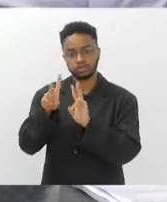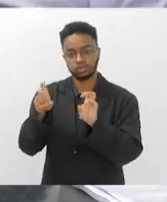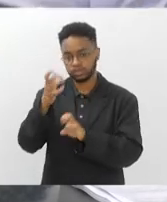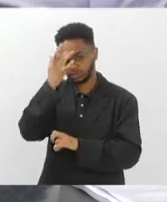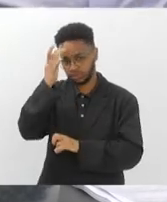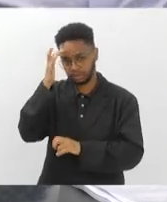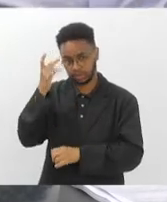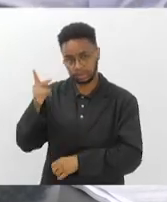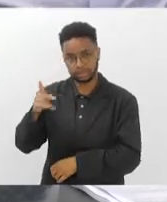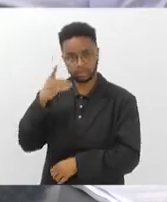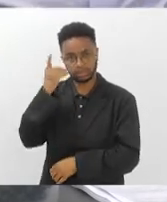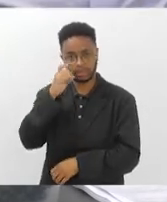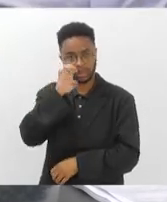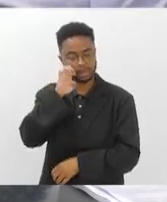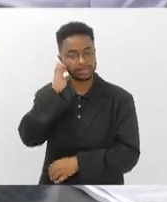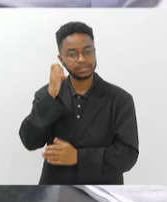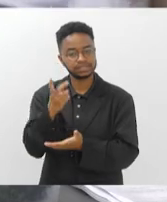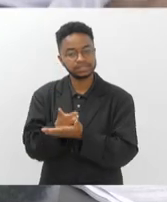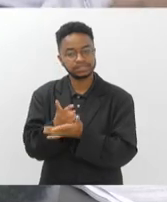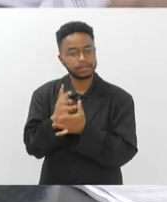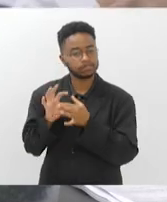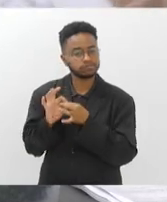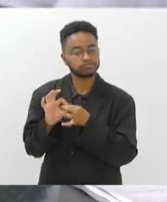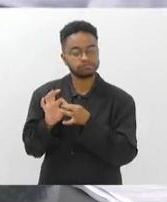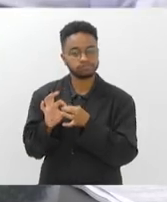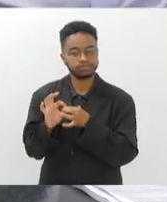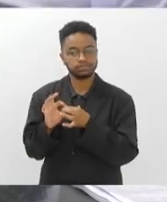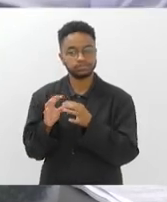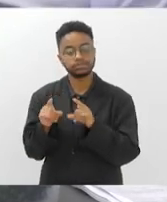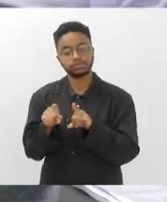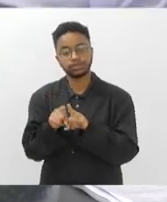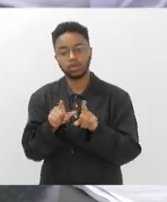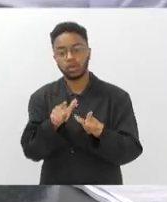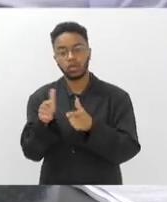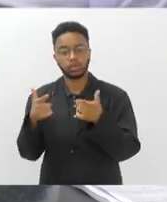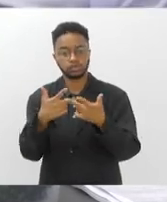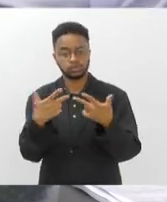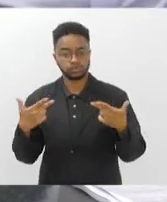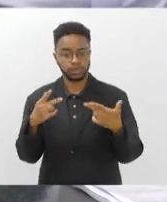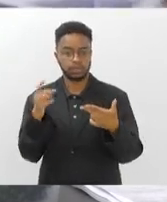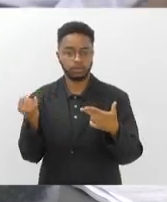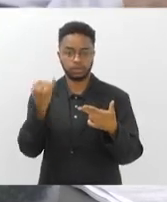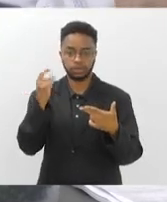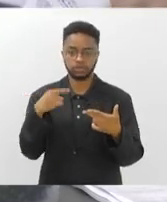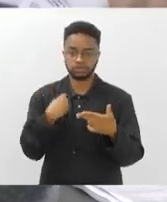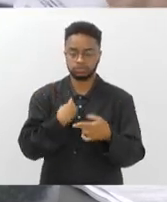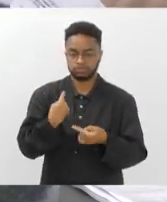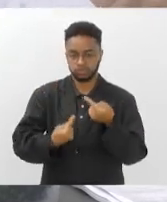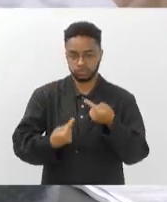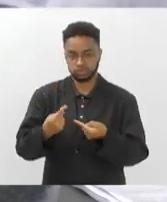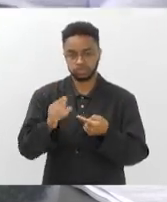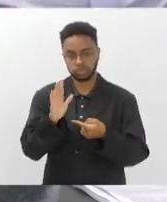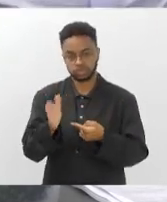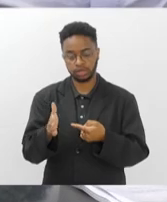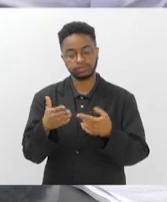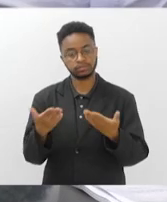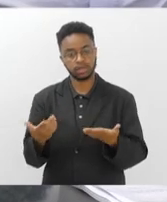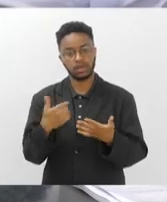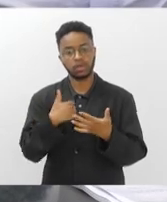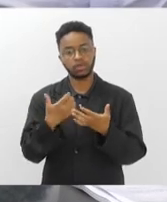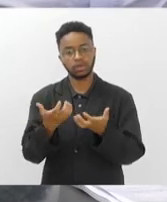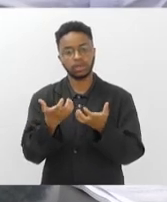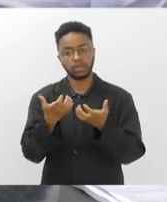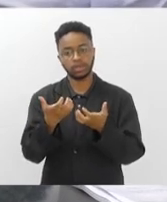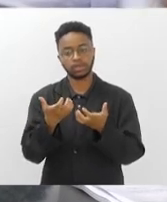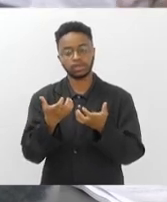Érica, sempre conectada, e aqueles outros importantes que a gente já discutiu. Então, queria que Vossa